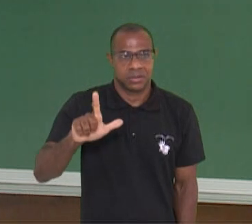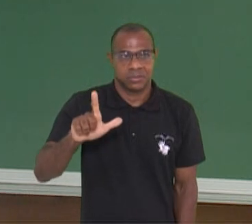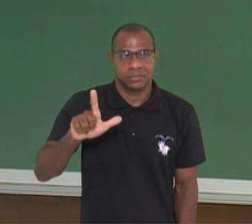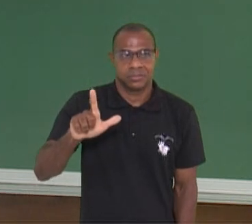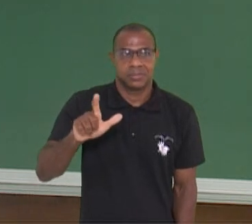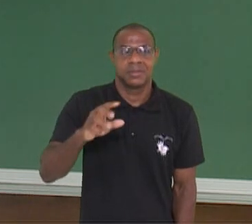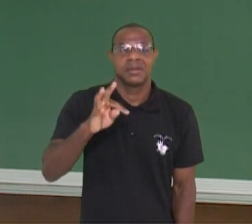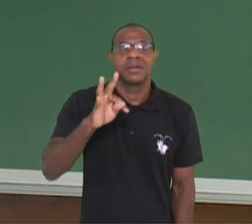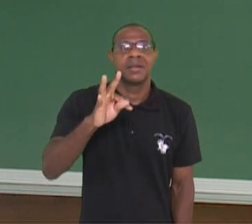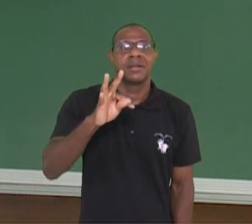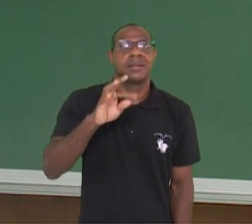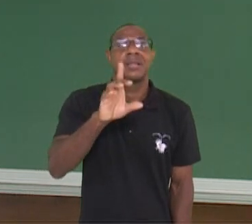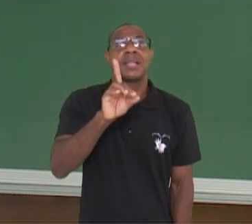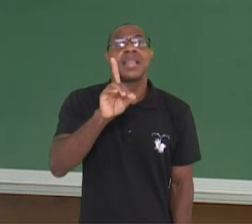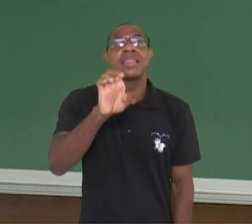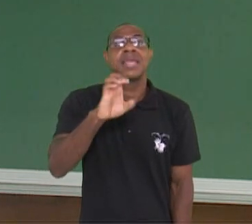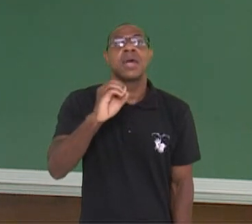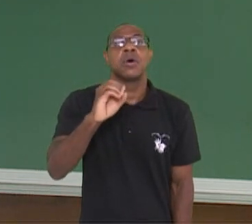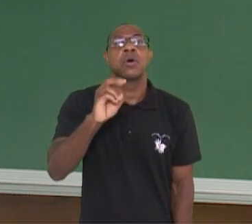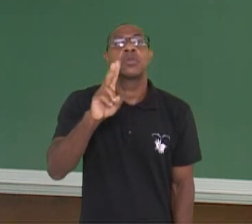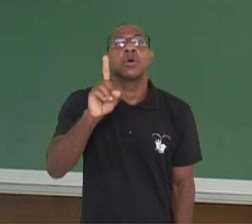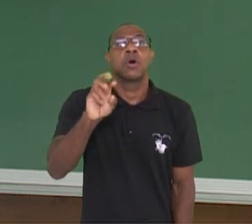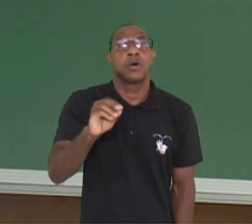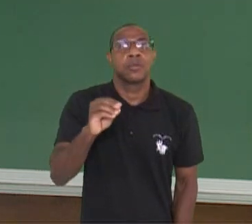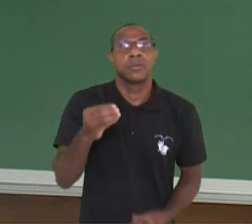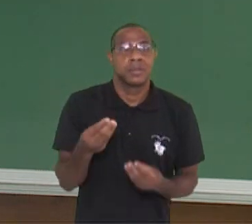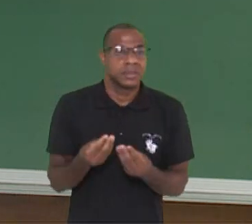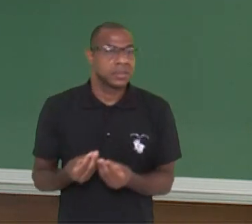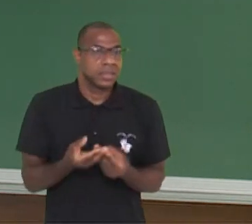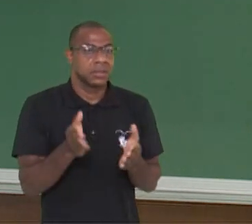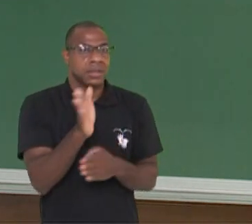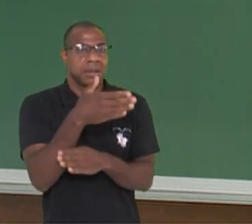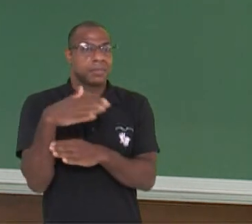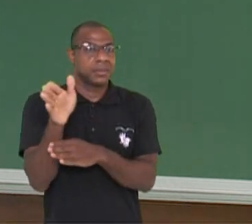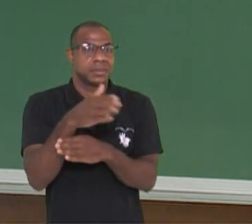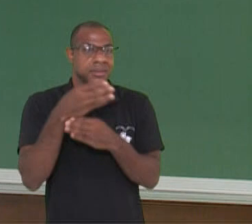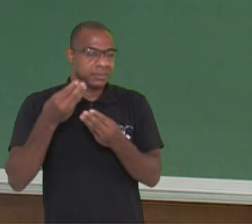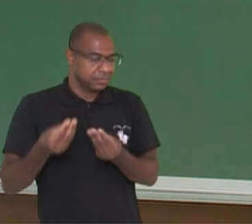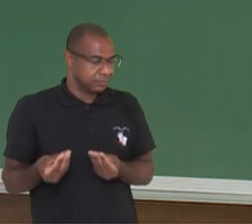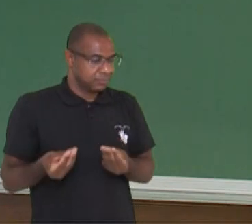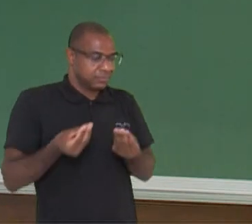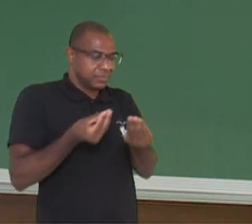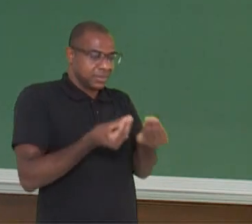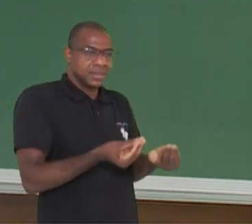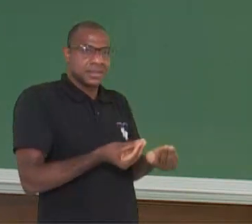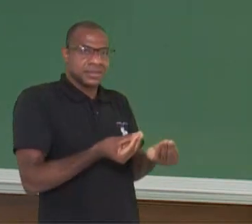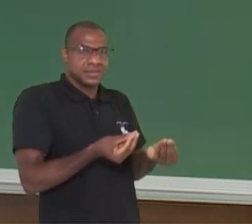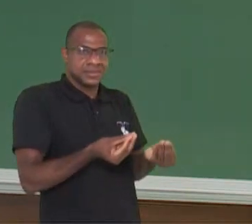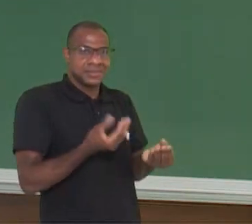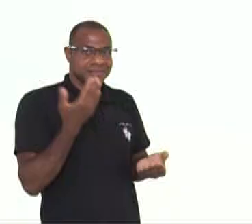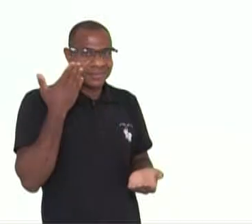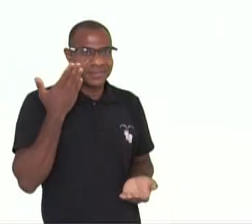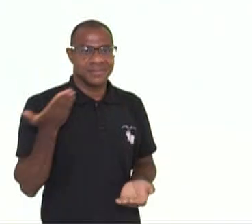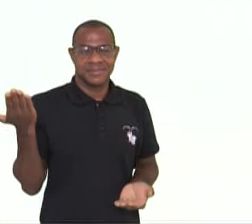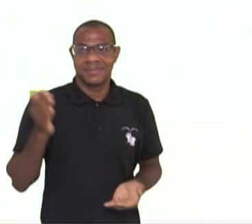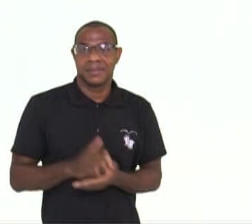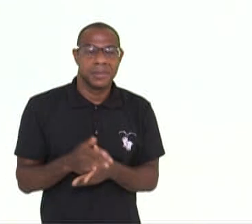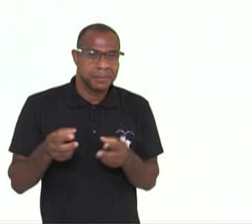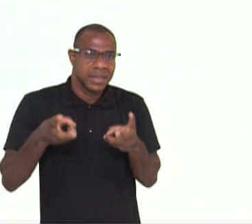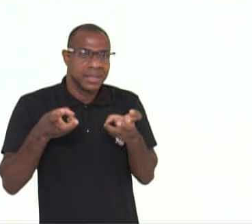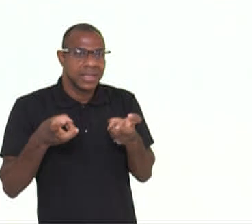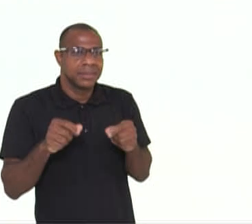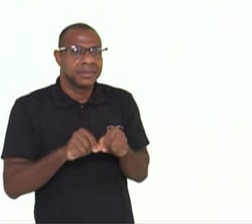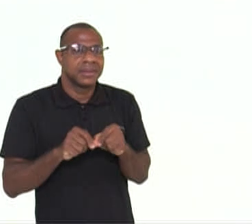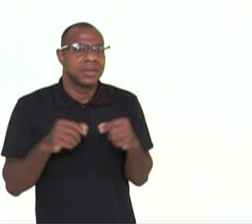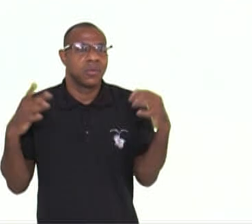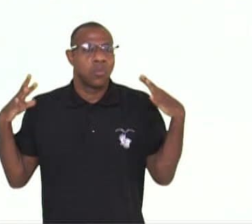República e ele está cercado de outros militares e de cafeicultores, pessoas com cartolas na mão. Ainda você percebe um anjo